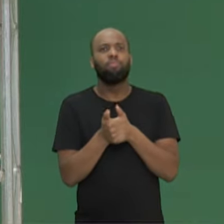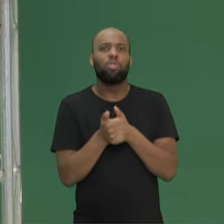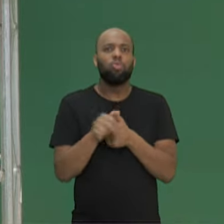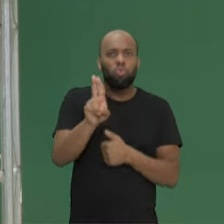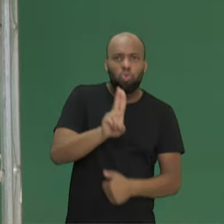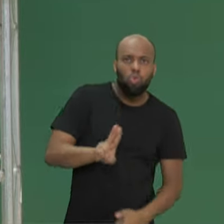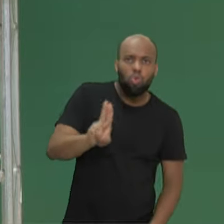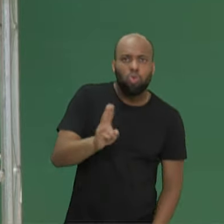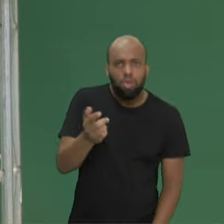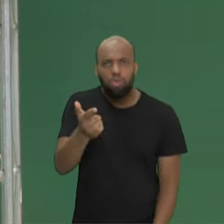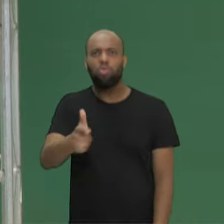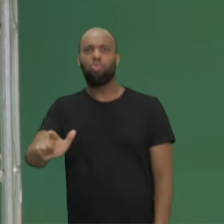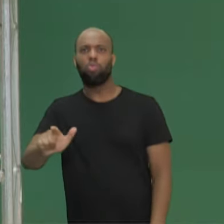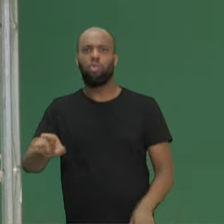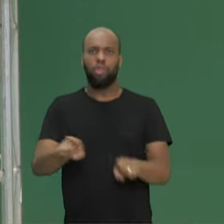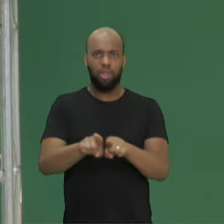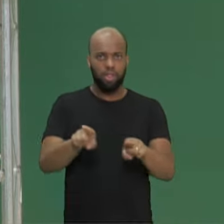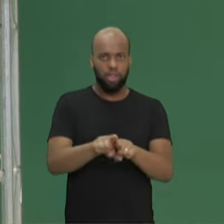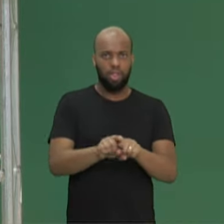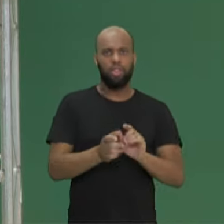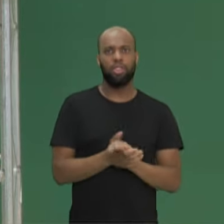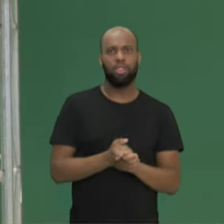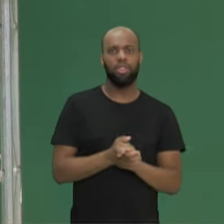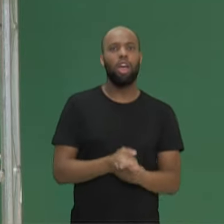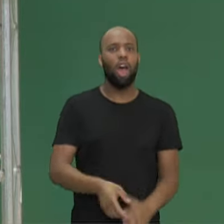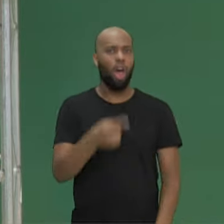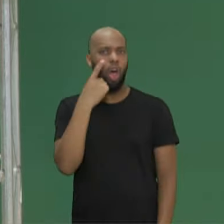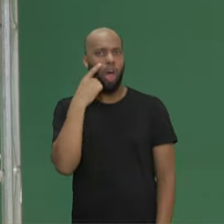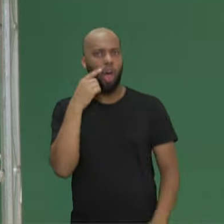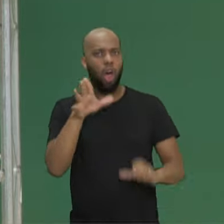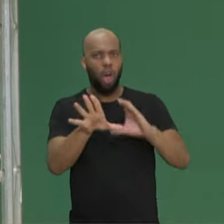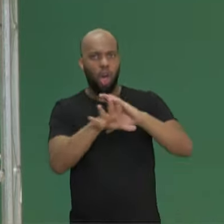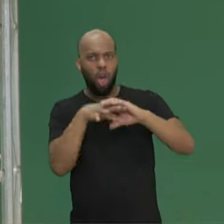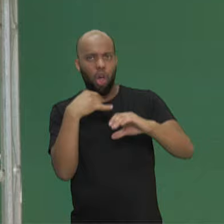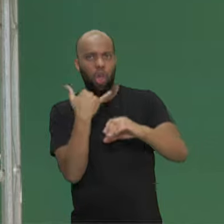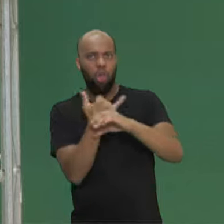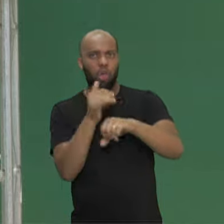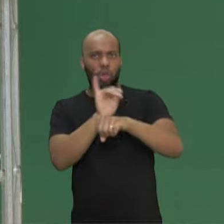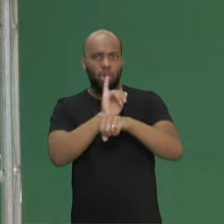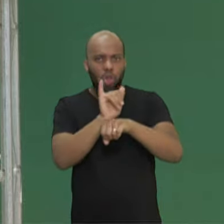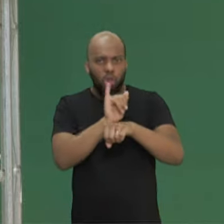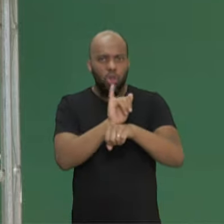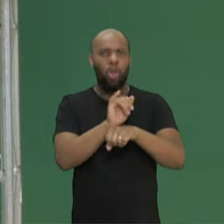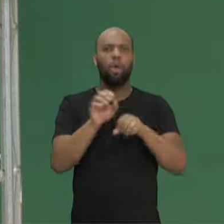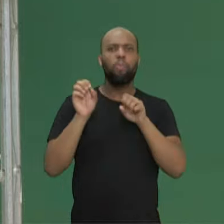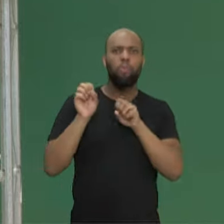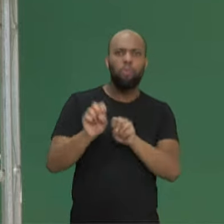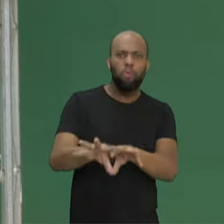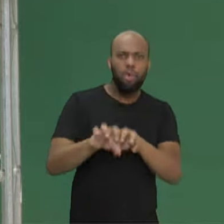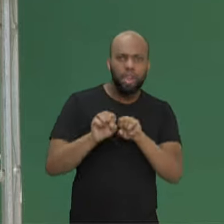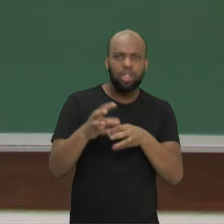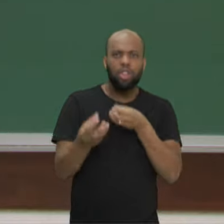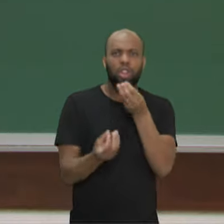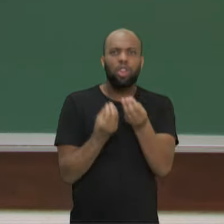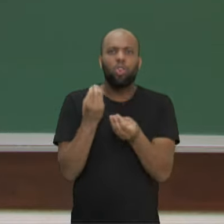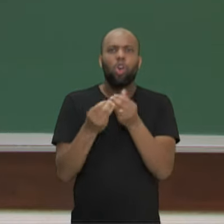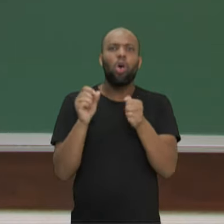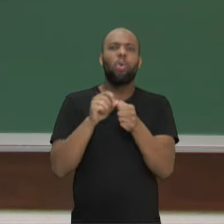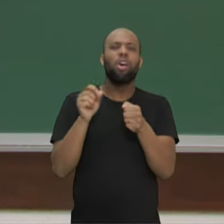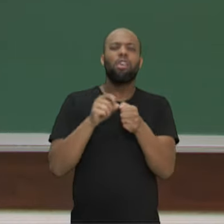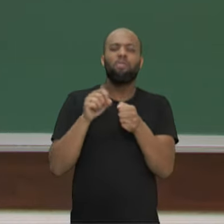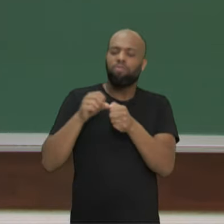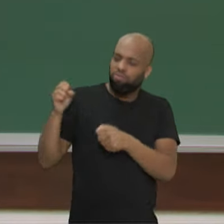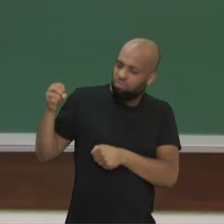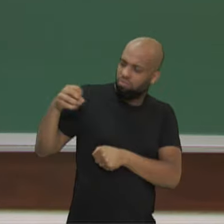e reaproveitá-los, não é? Vejam no YouTube que ensino até a fazer iluminação teatral com